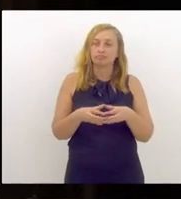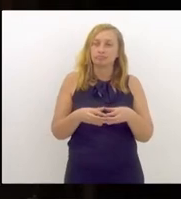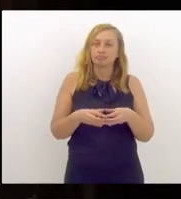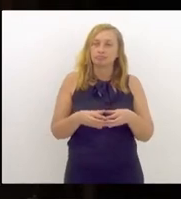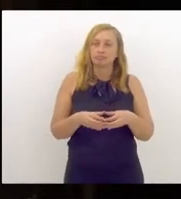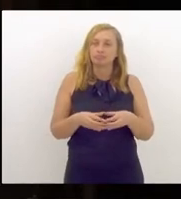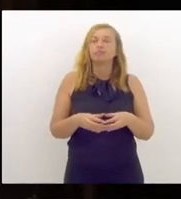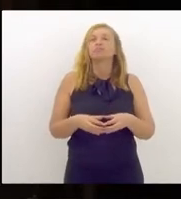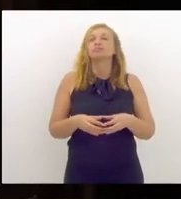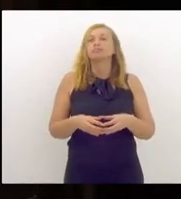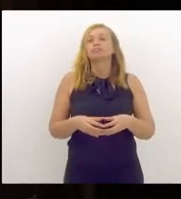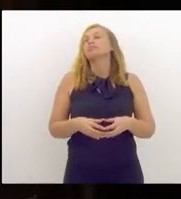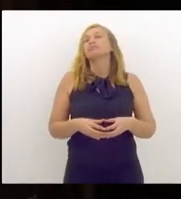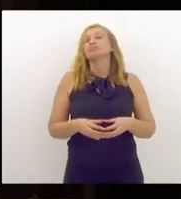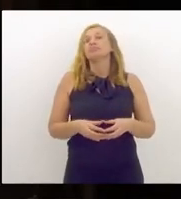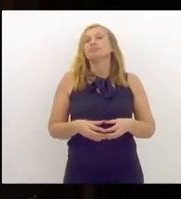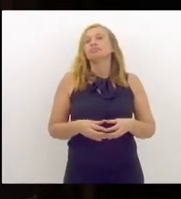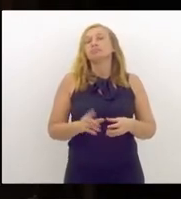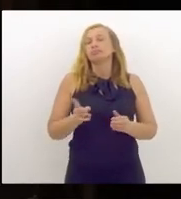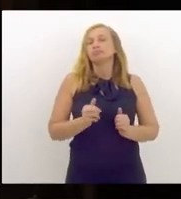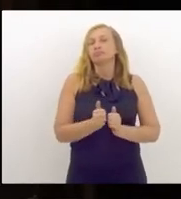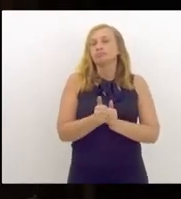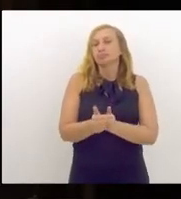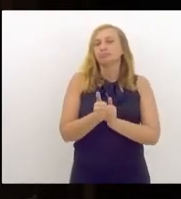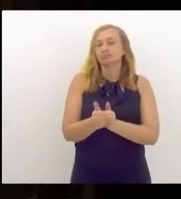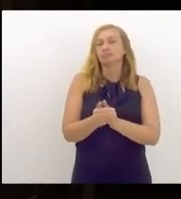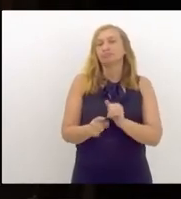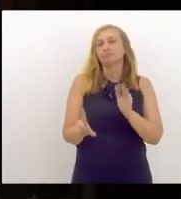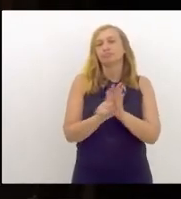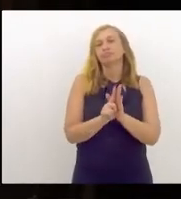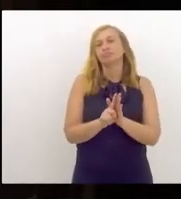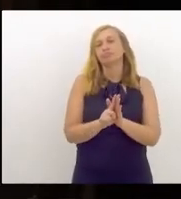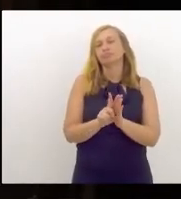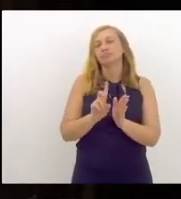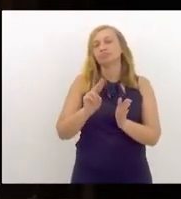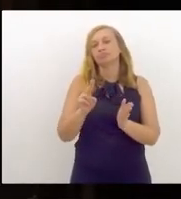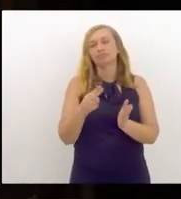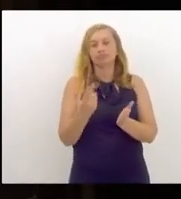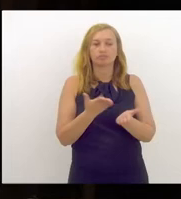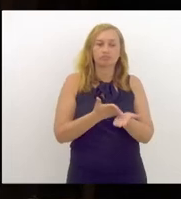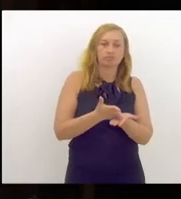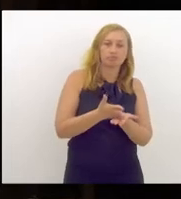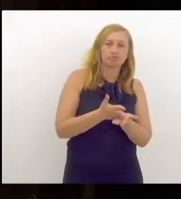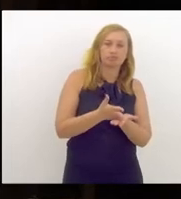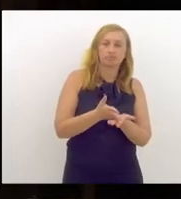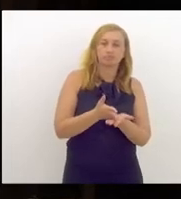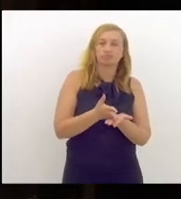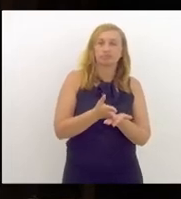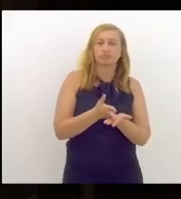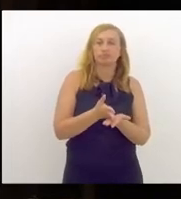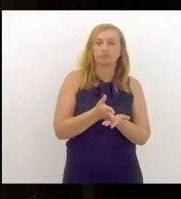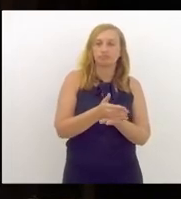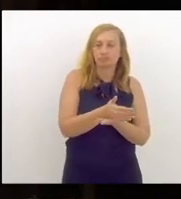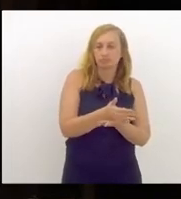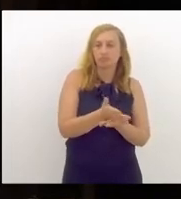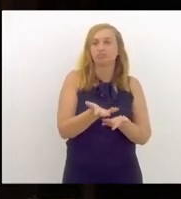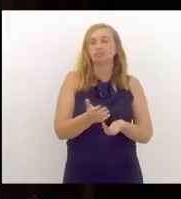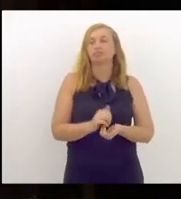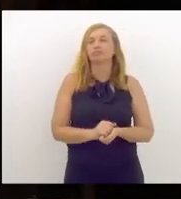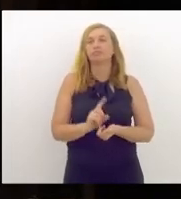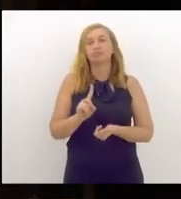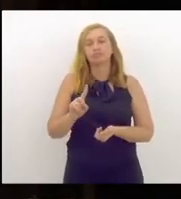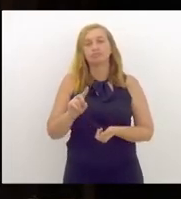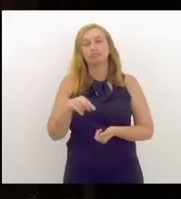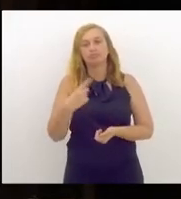se desvirtuaram não conseguiram a lei ou por desconhecimento da Lei ou por que que realmente fizeram